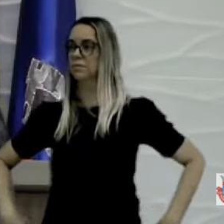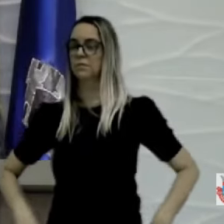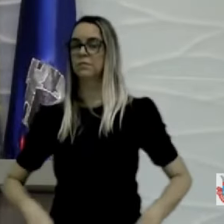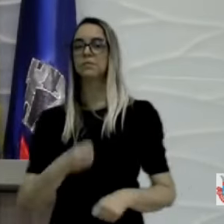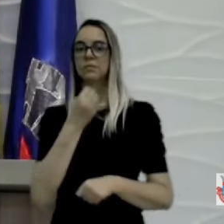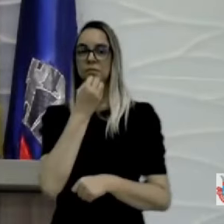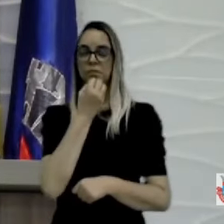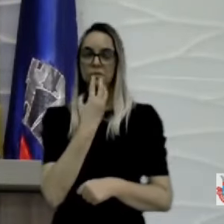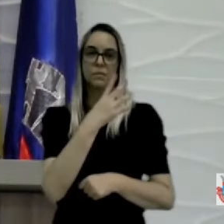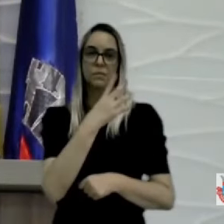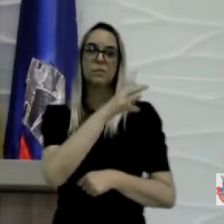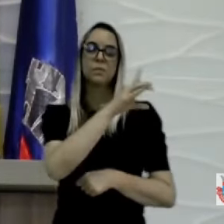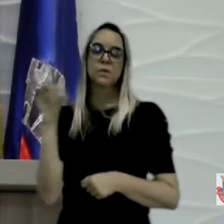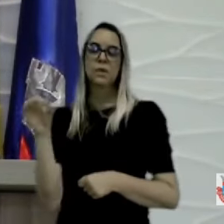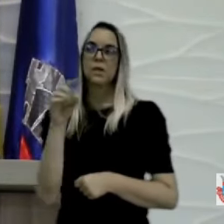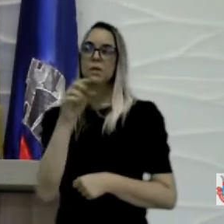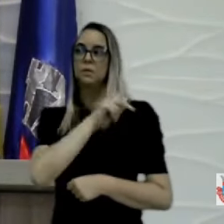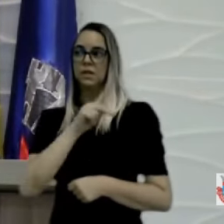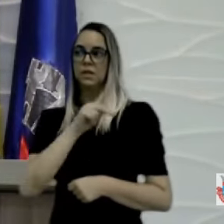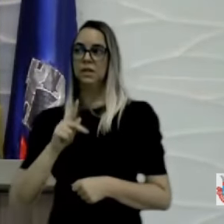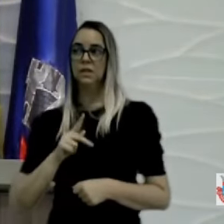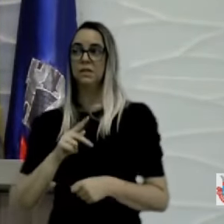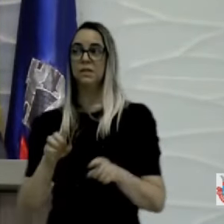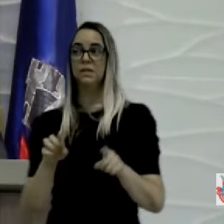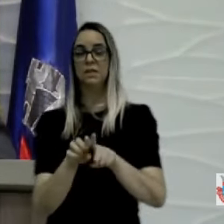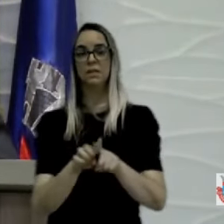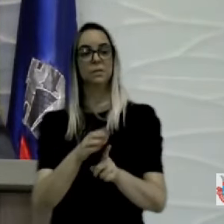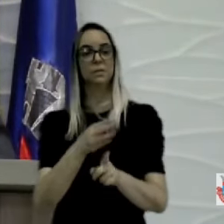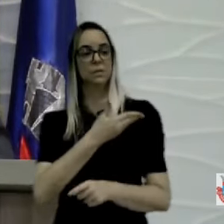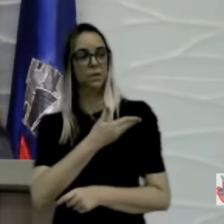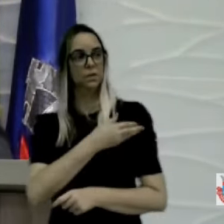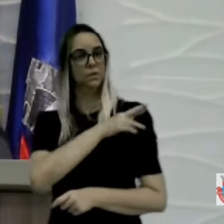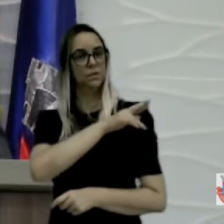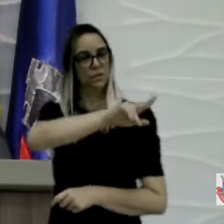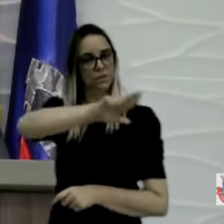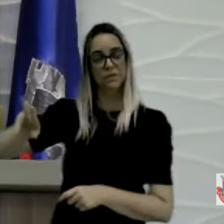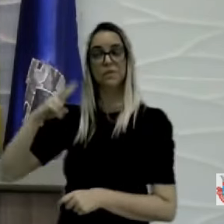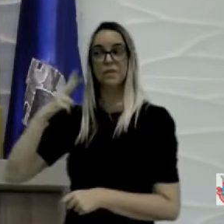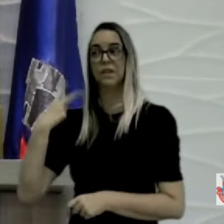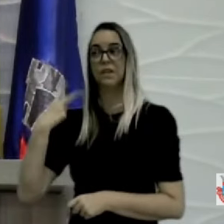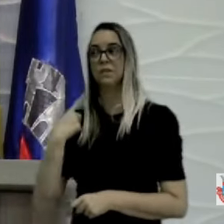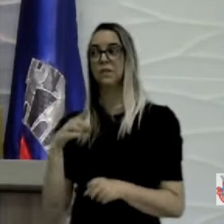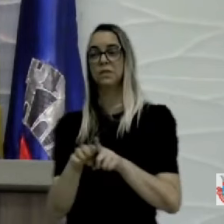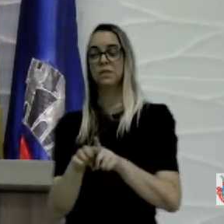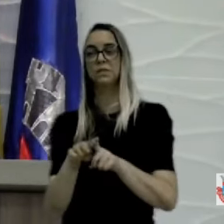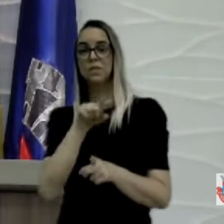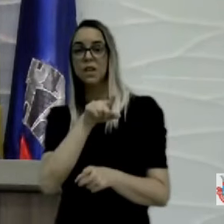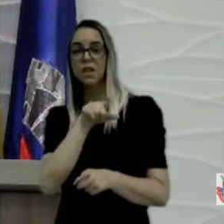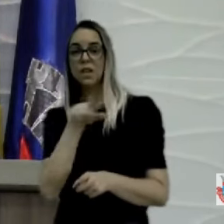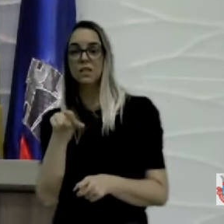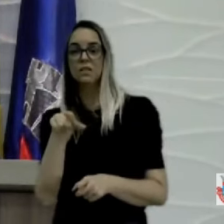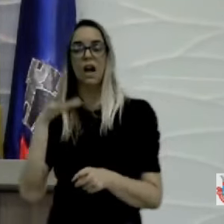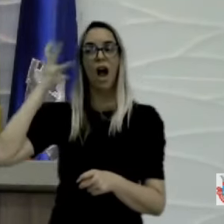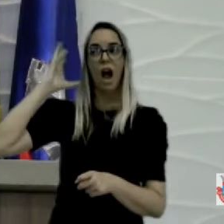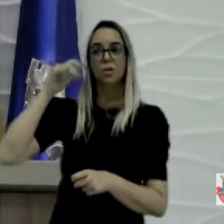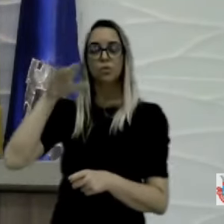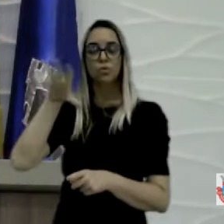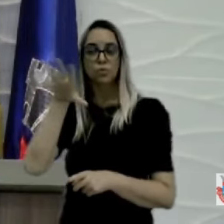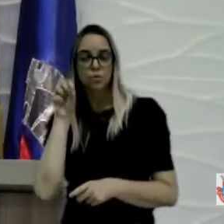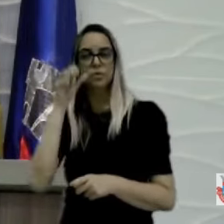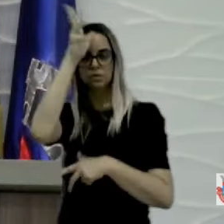Bom dia, senhor presidente, colegas vereadores. Bom dia a todos que nos escutam através da Rádio São Bento FM, Espírito Santo